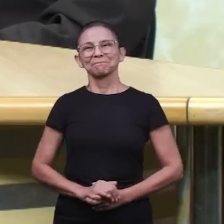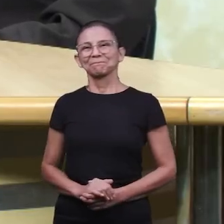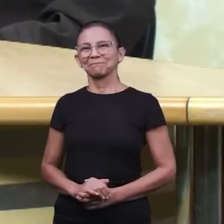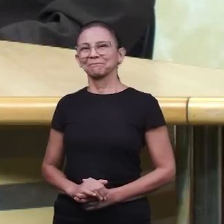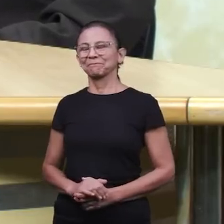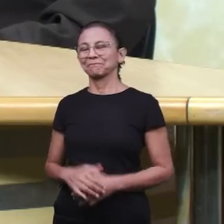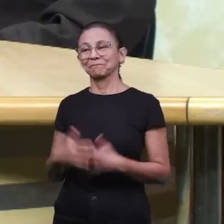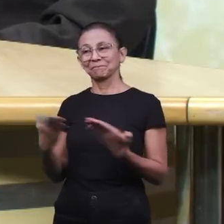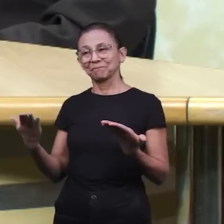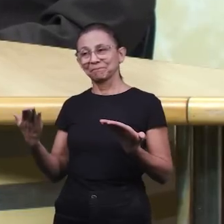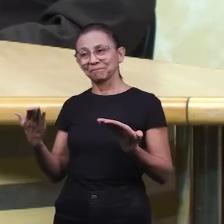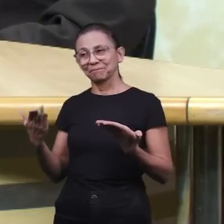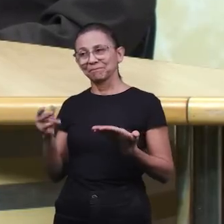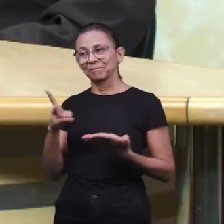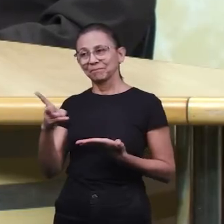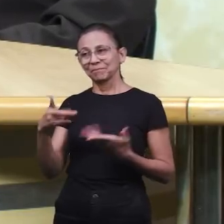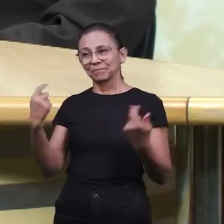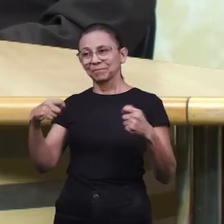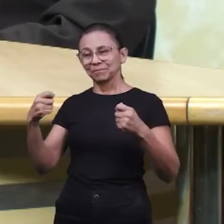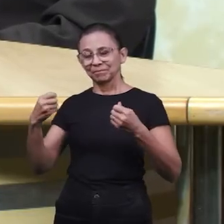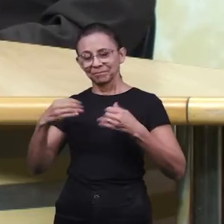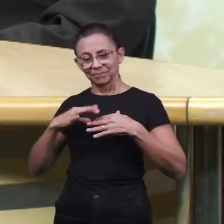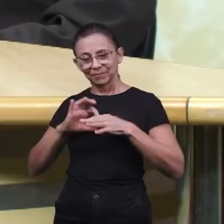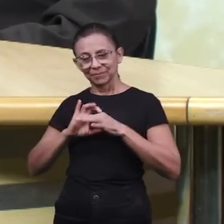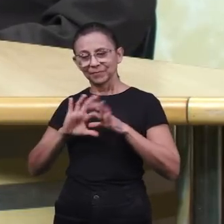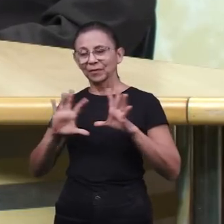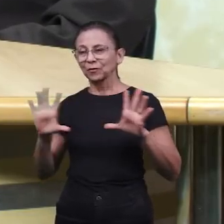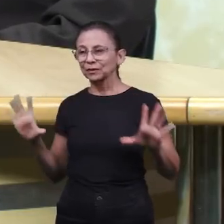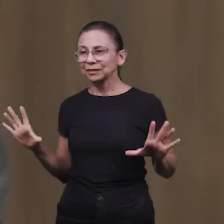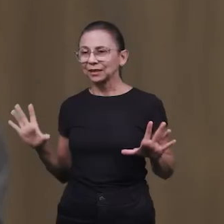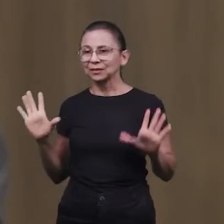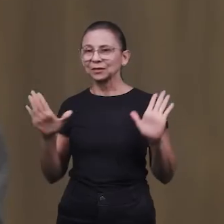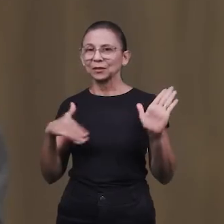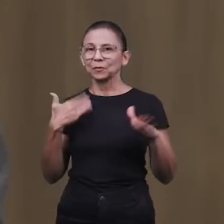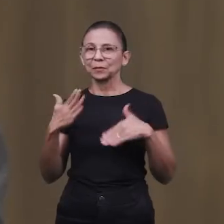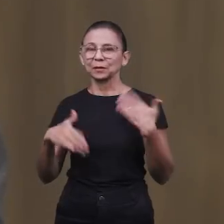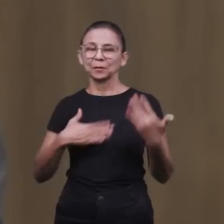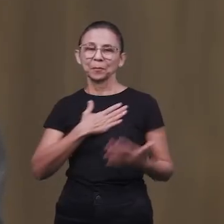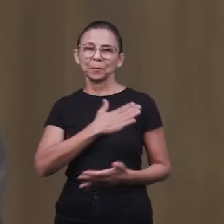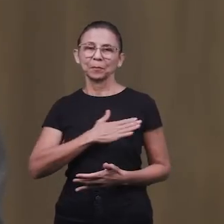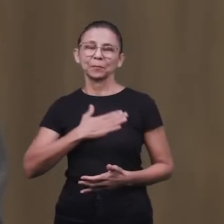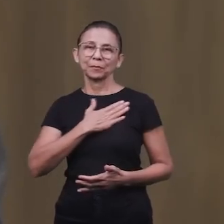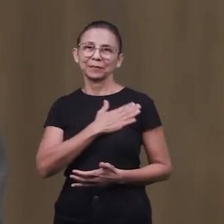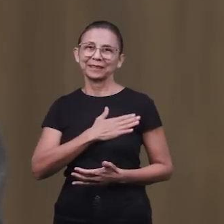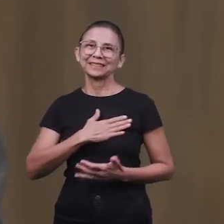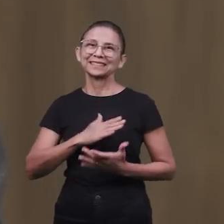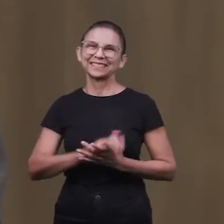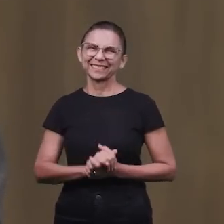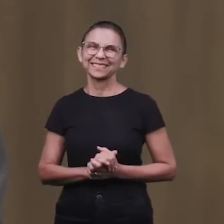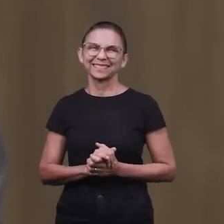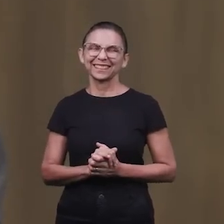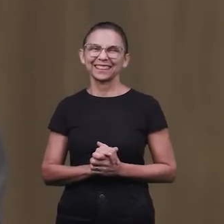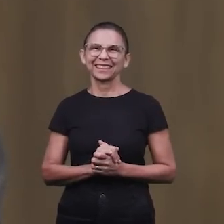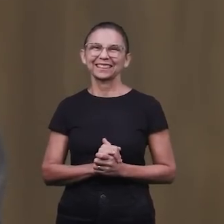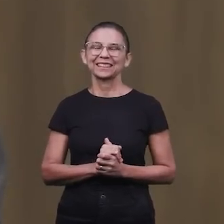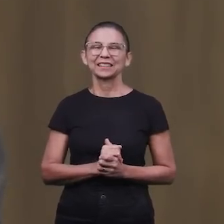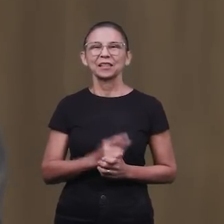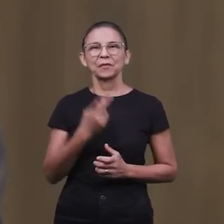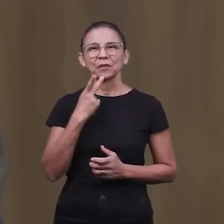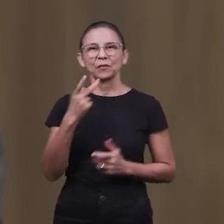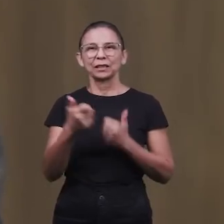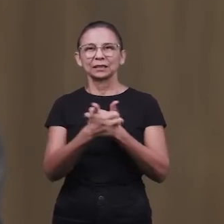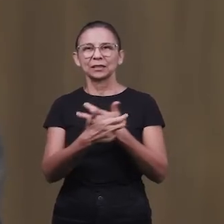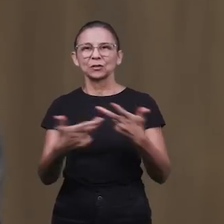Senhor, e estou sempre à disposição, é uma alegria e um prazer falar das coisas concernentes a